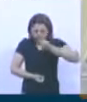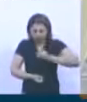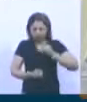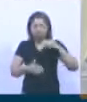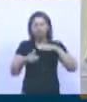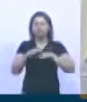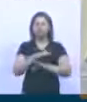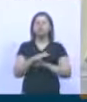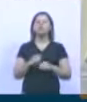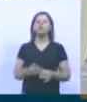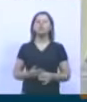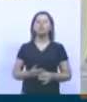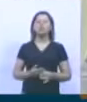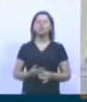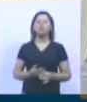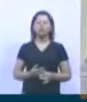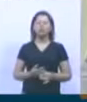inferioridade.